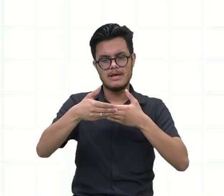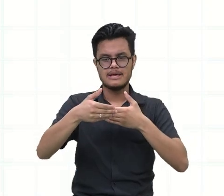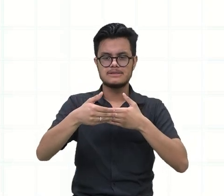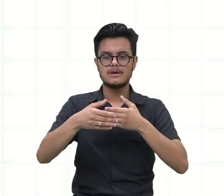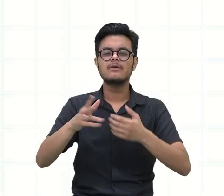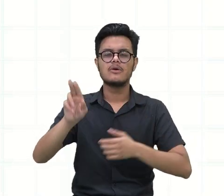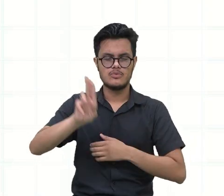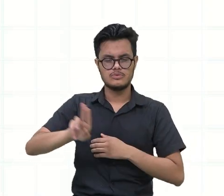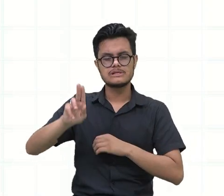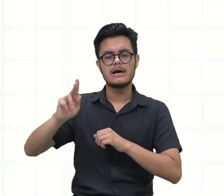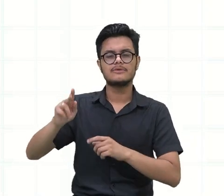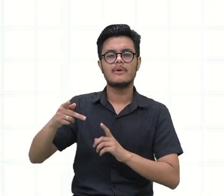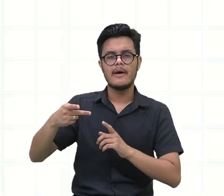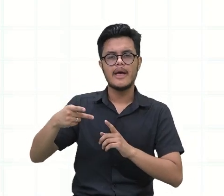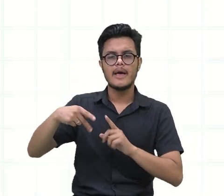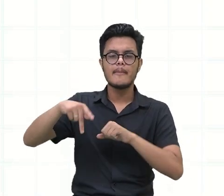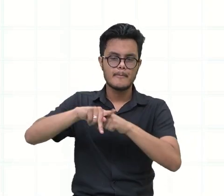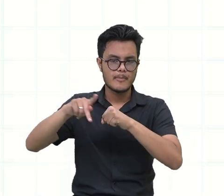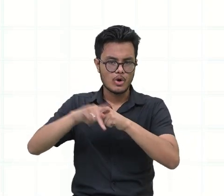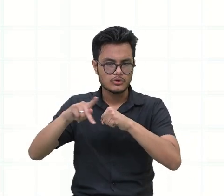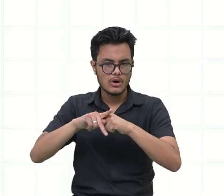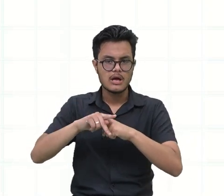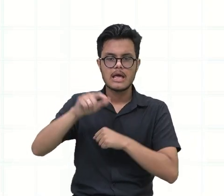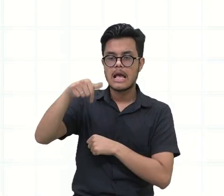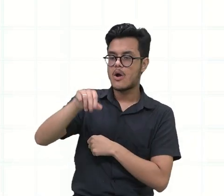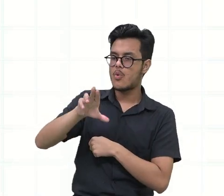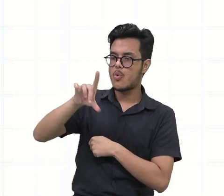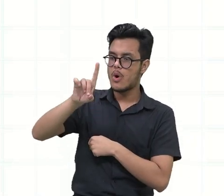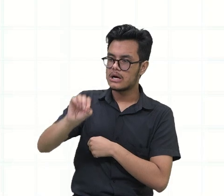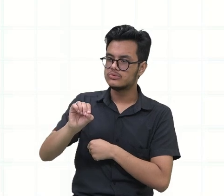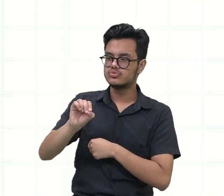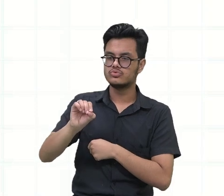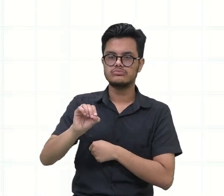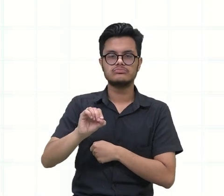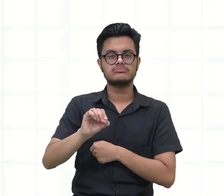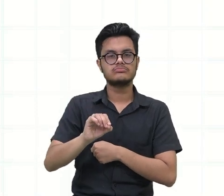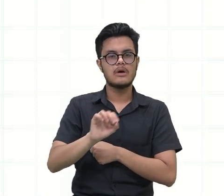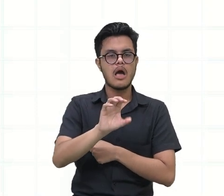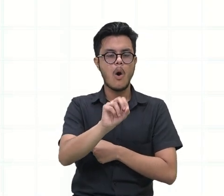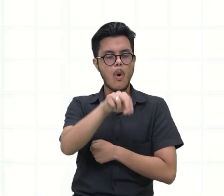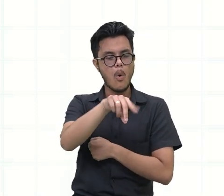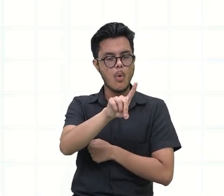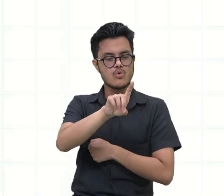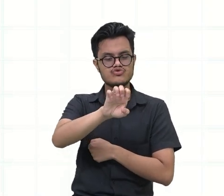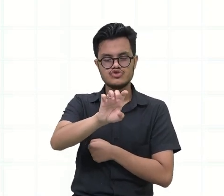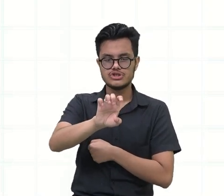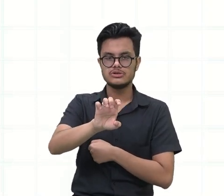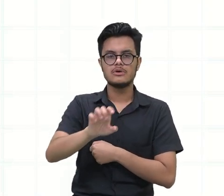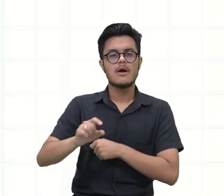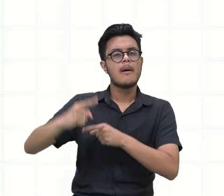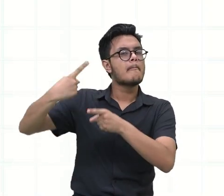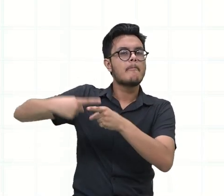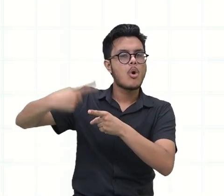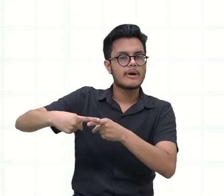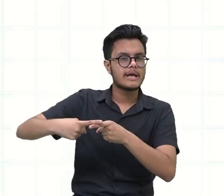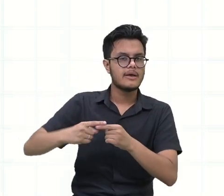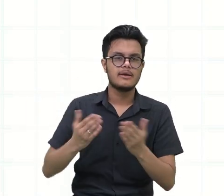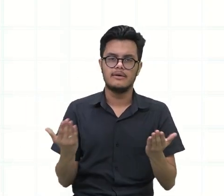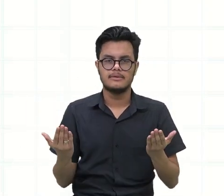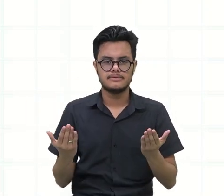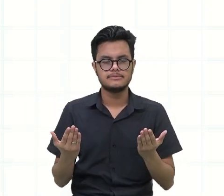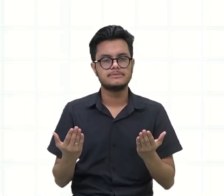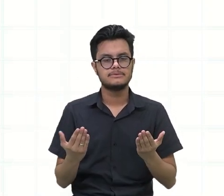pronomes interrogativos, quando, onde, porquê, não é? Mas a gente pode utilizar também desta